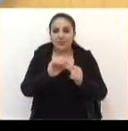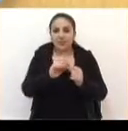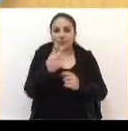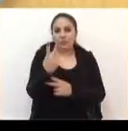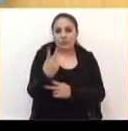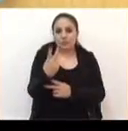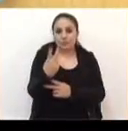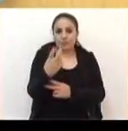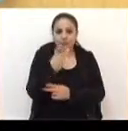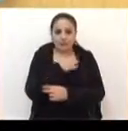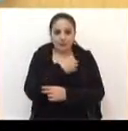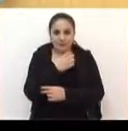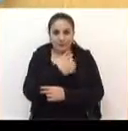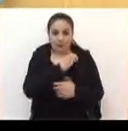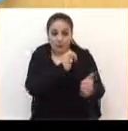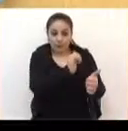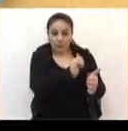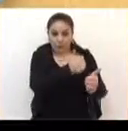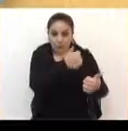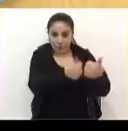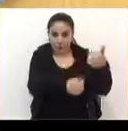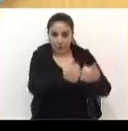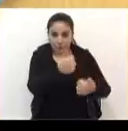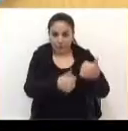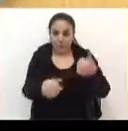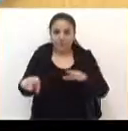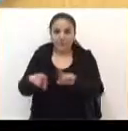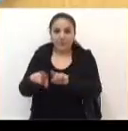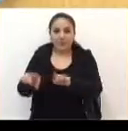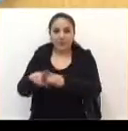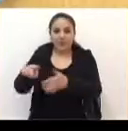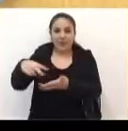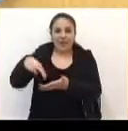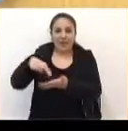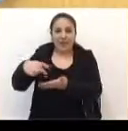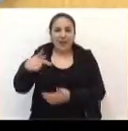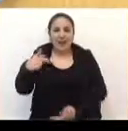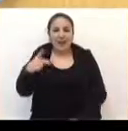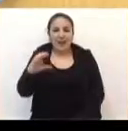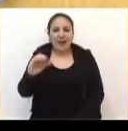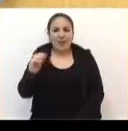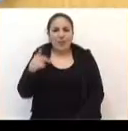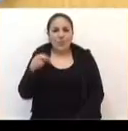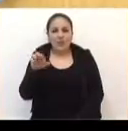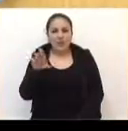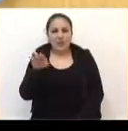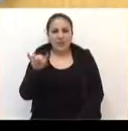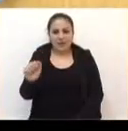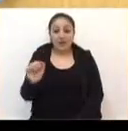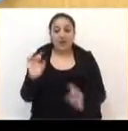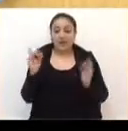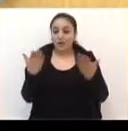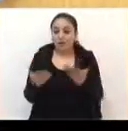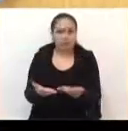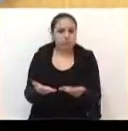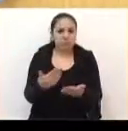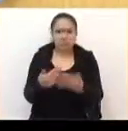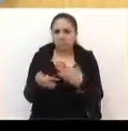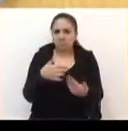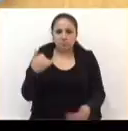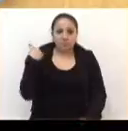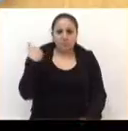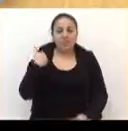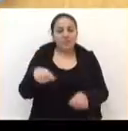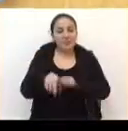2 modalidades, o futebol e a capoeira. As atividades são destinadas para todas as idades e